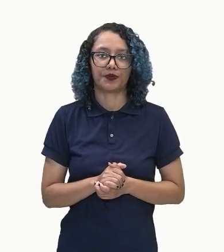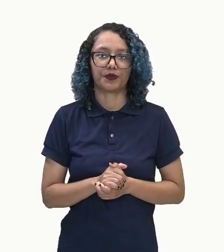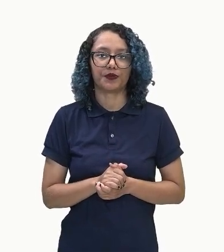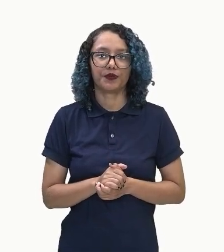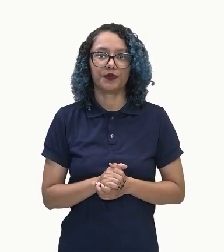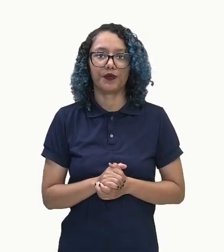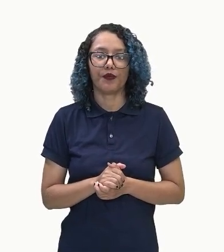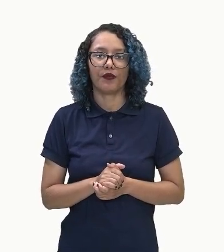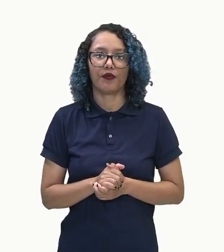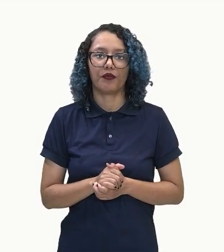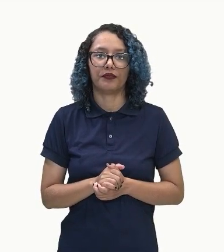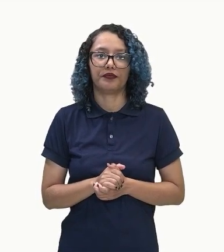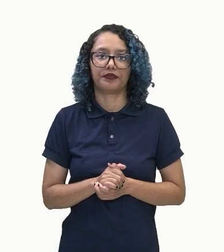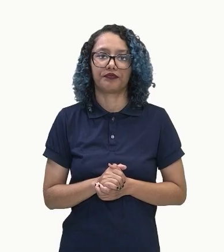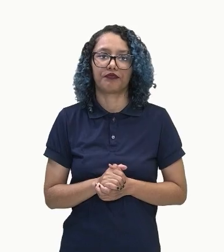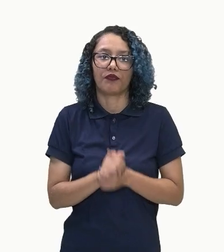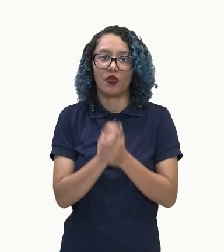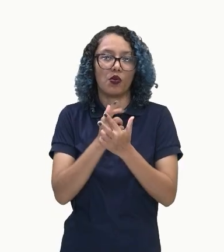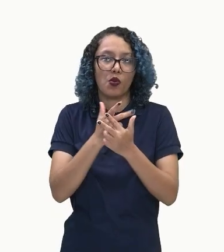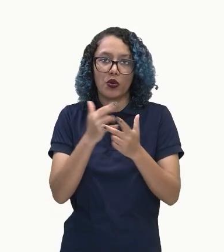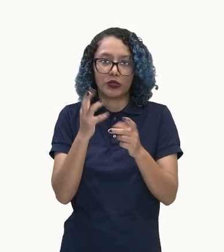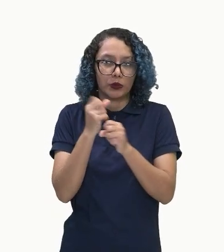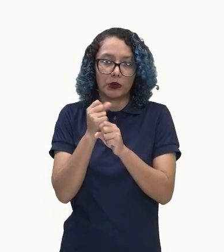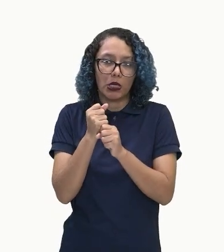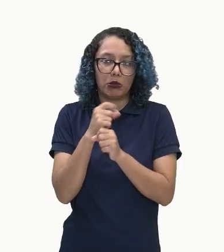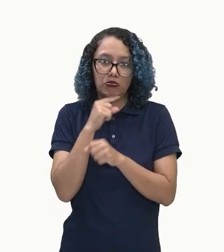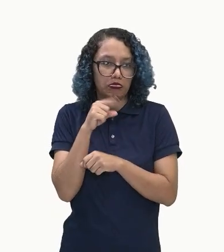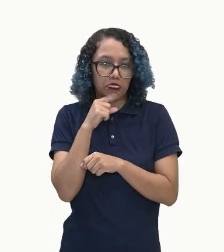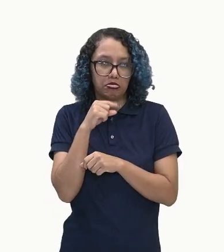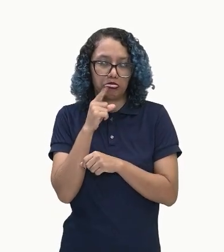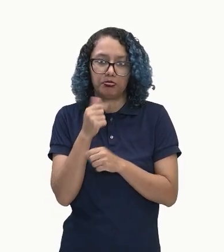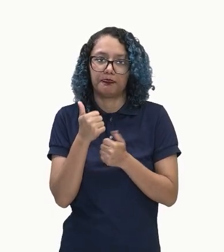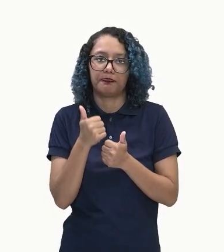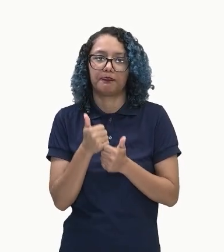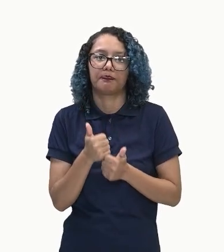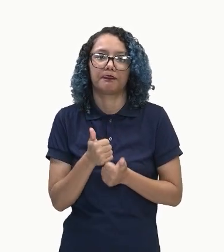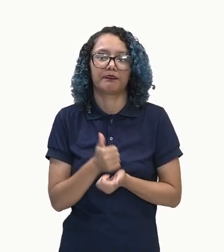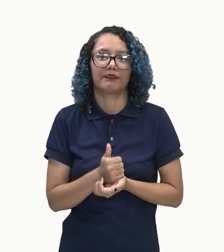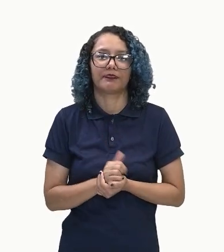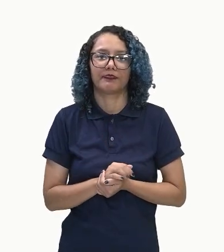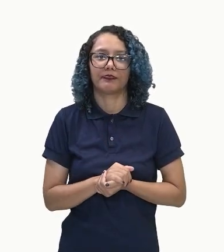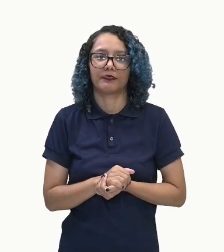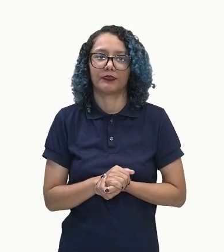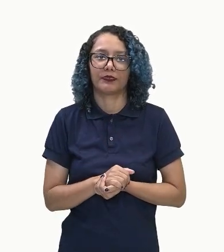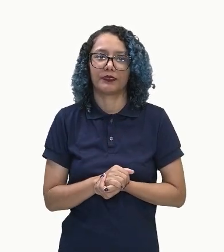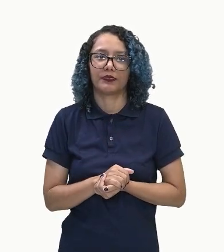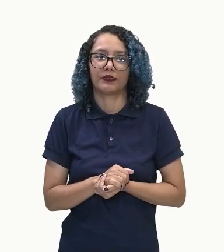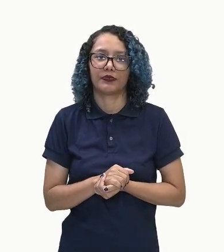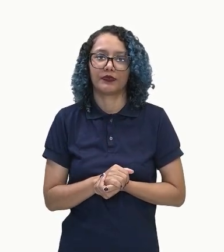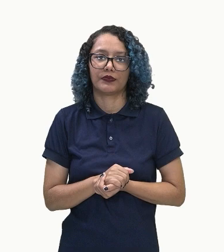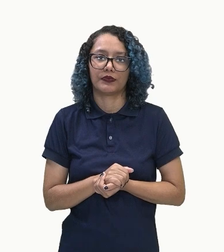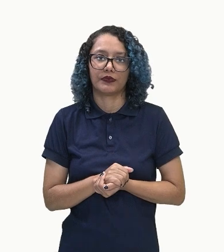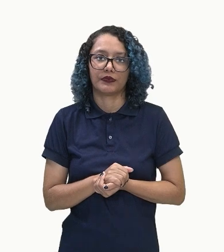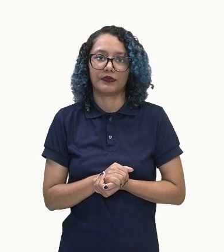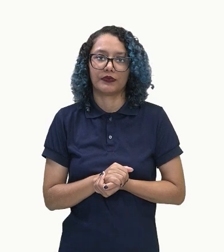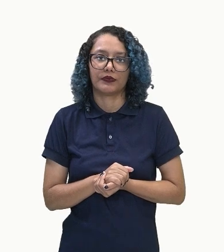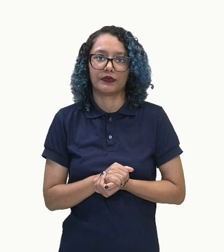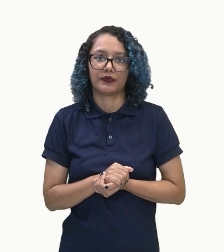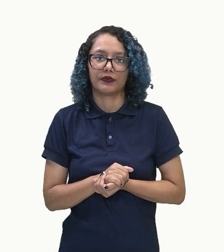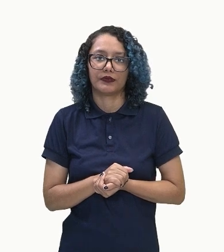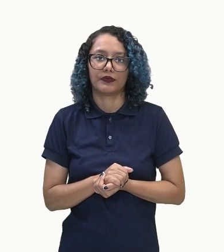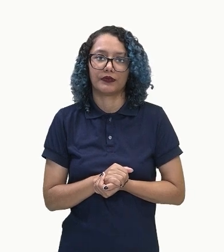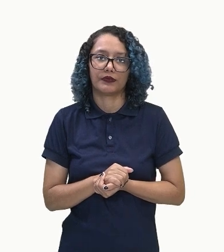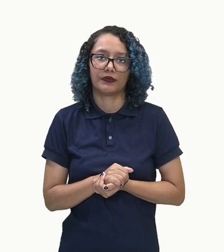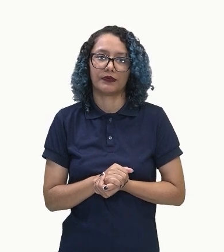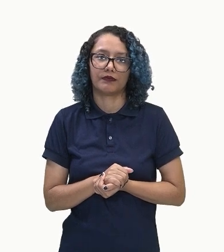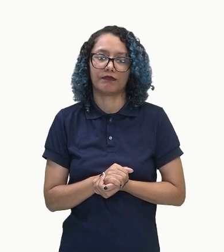Cannot count. Então, coisas que você não pode contar, tá certo? Então, countable são substantivos